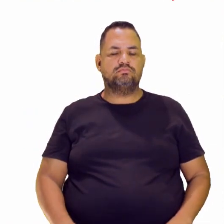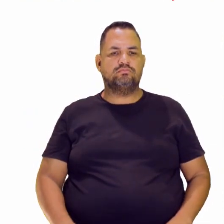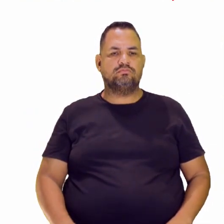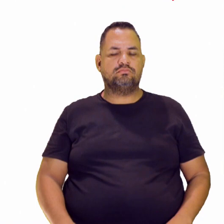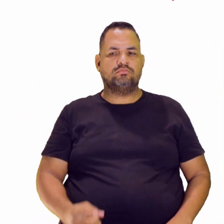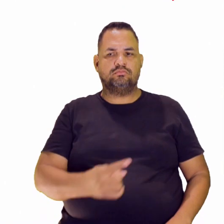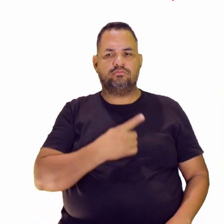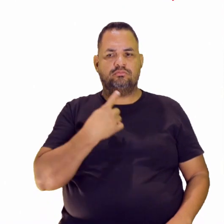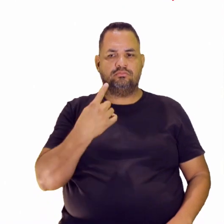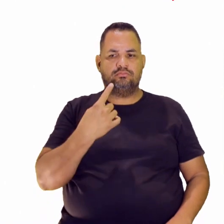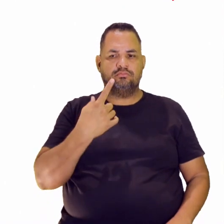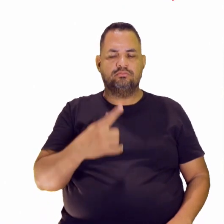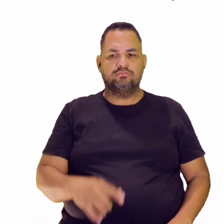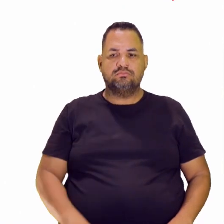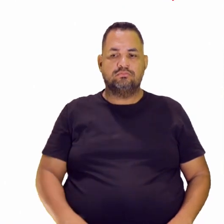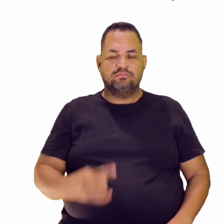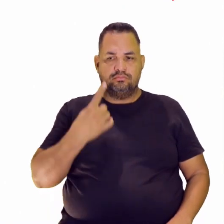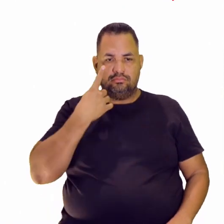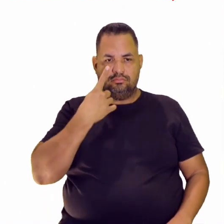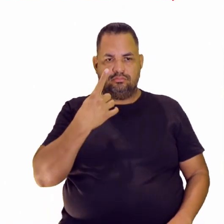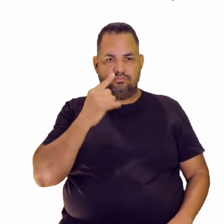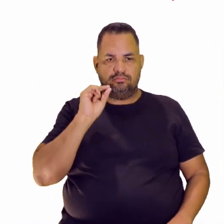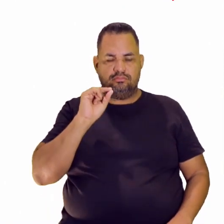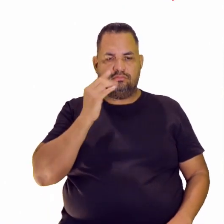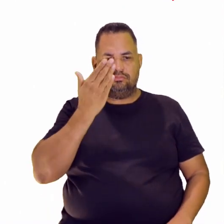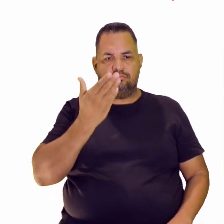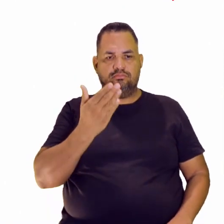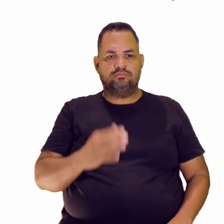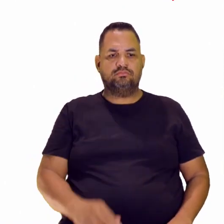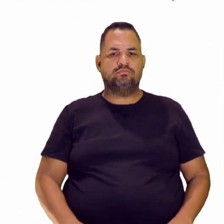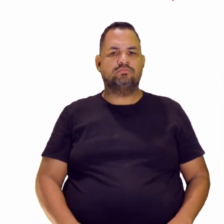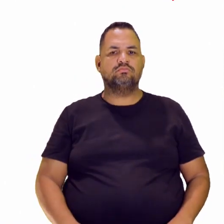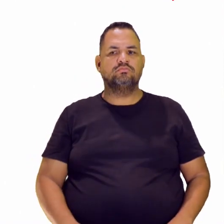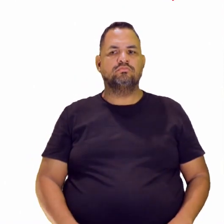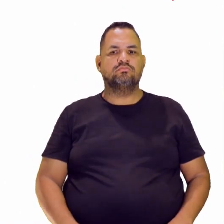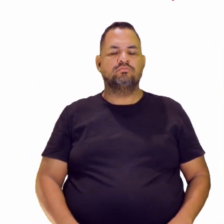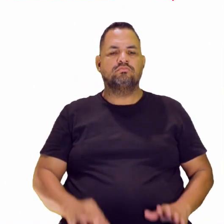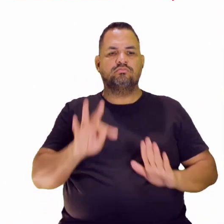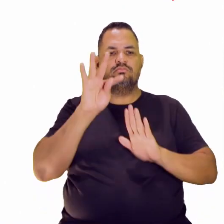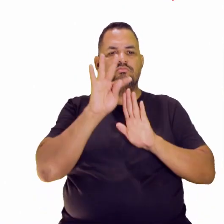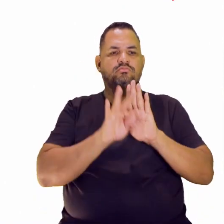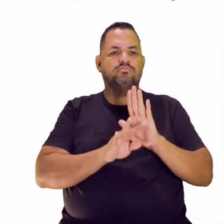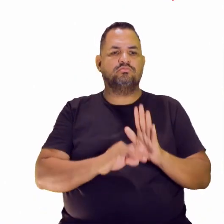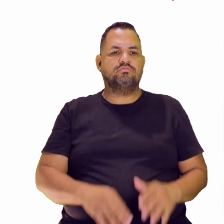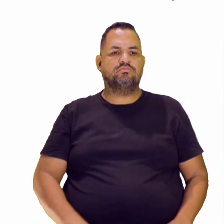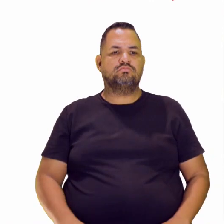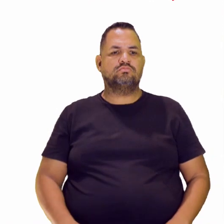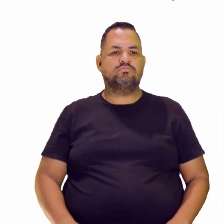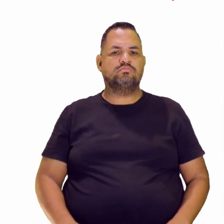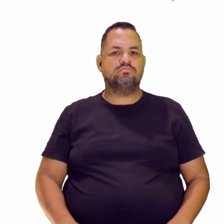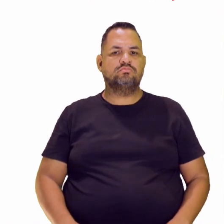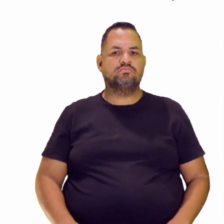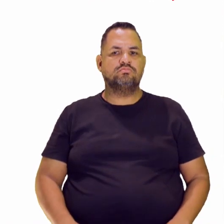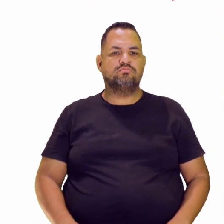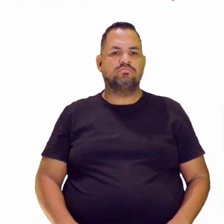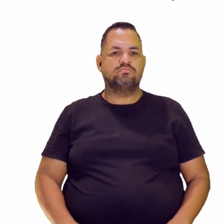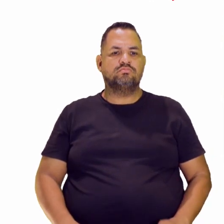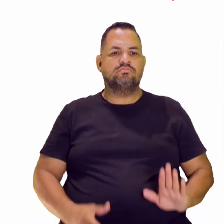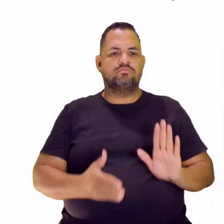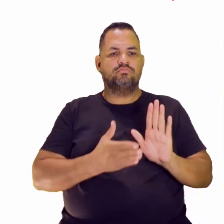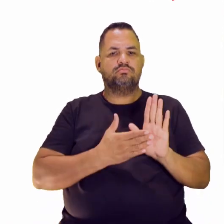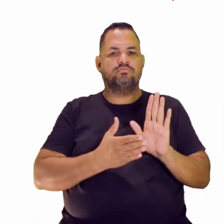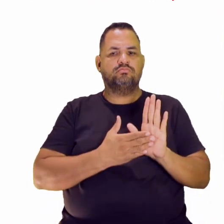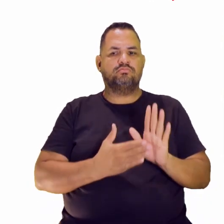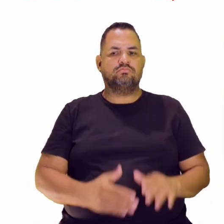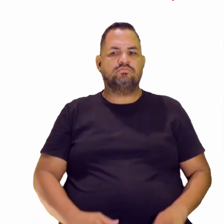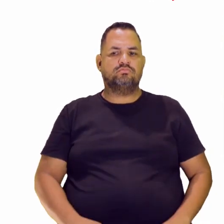nós vamos ver o que está condizente com esse texto aí, com essa